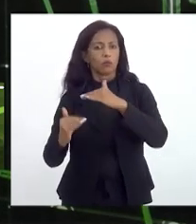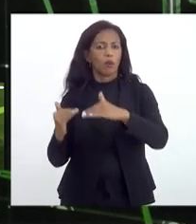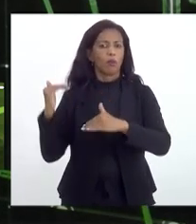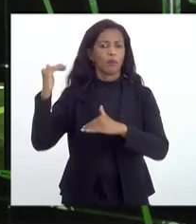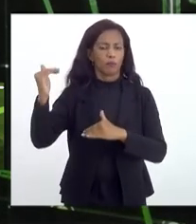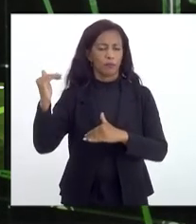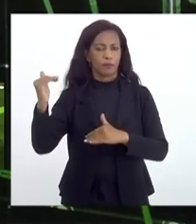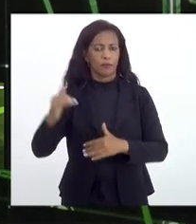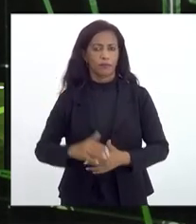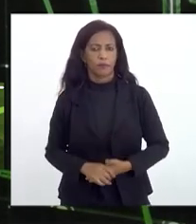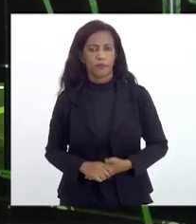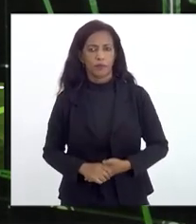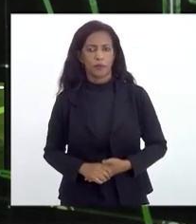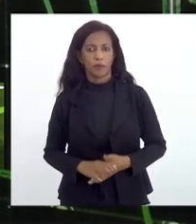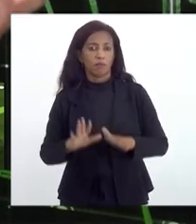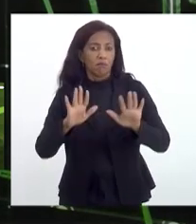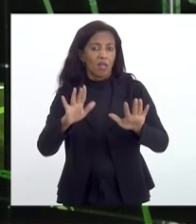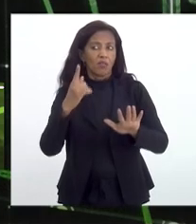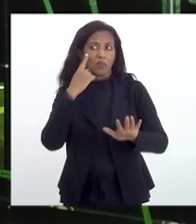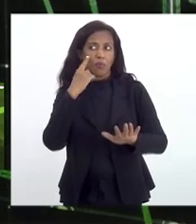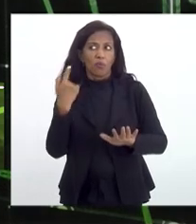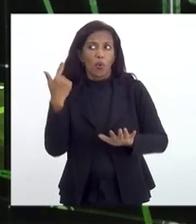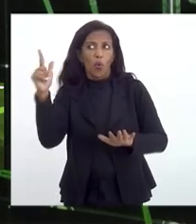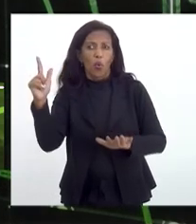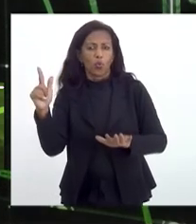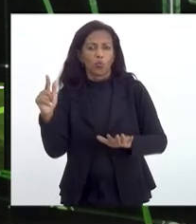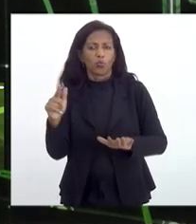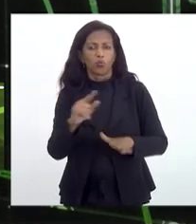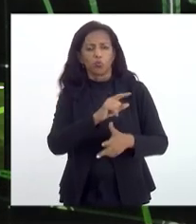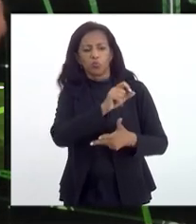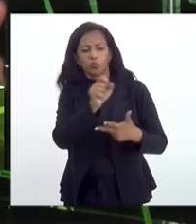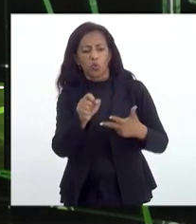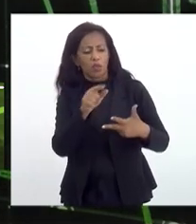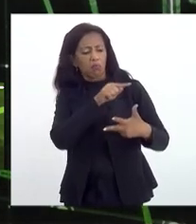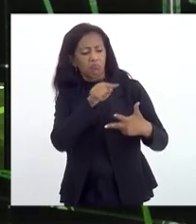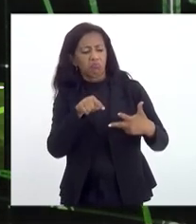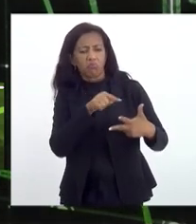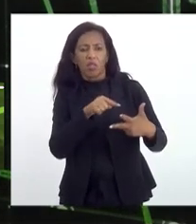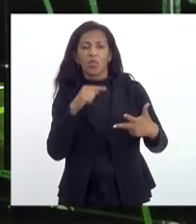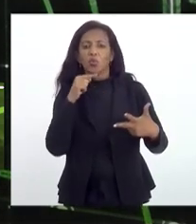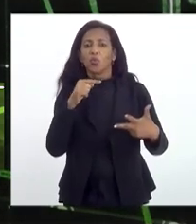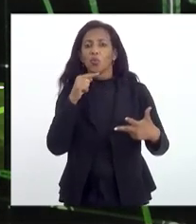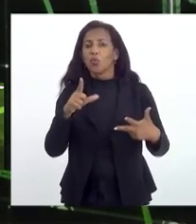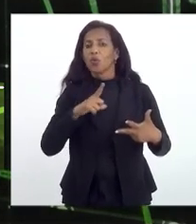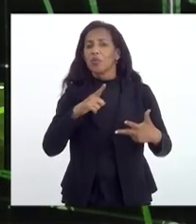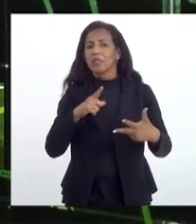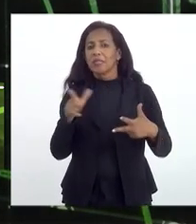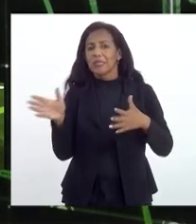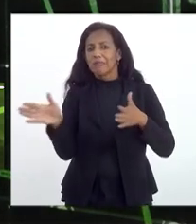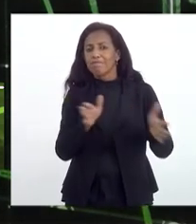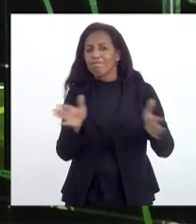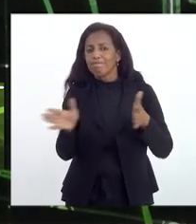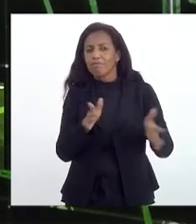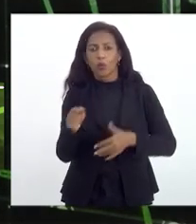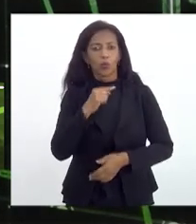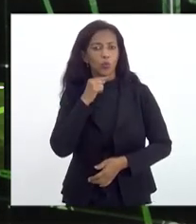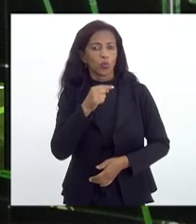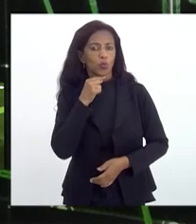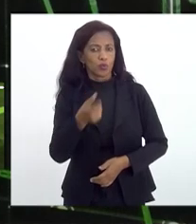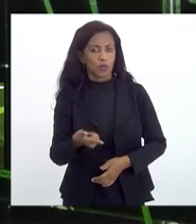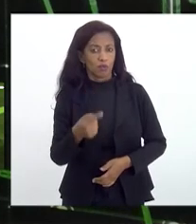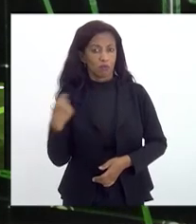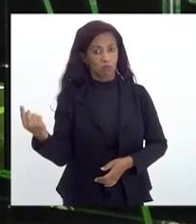o teto. Mas vamos supor outro poder que não consiga ter essa mesma agilidade. Então,